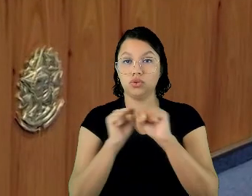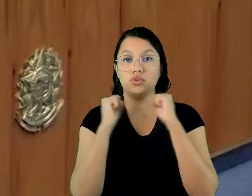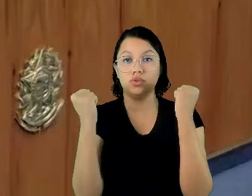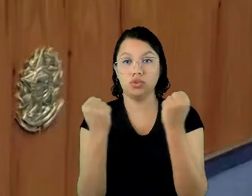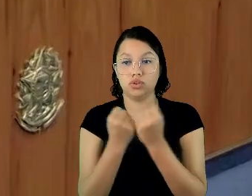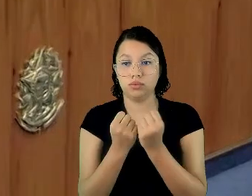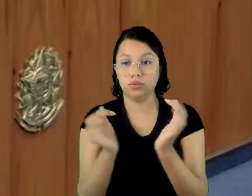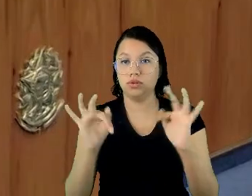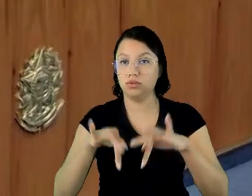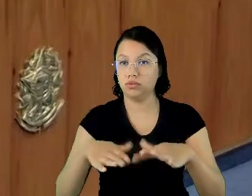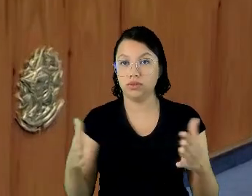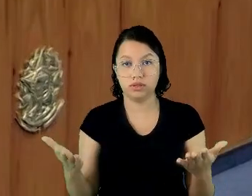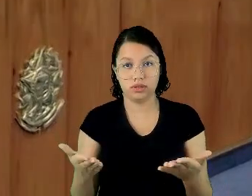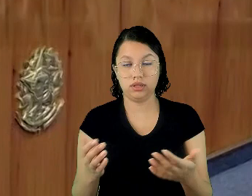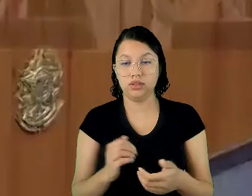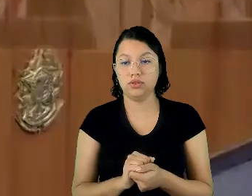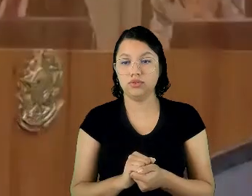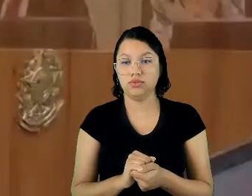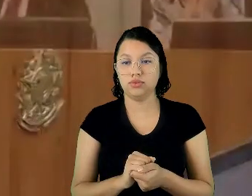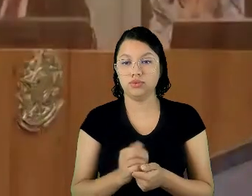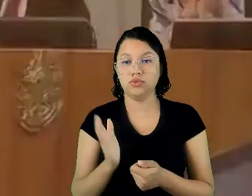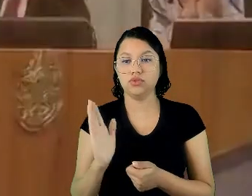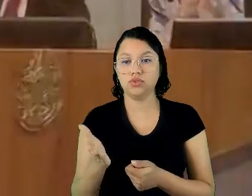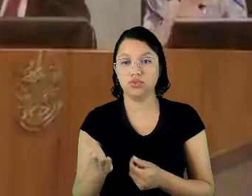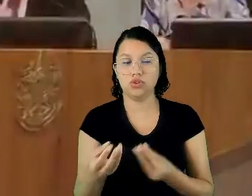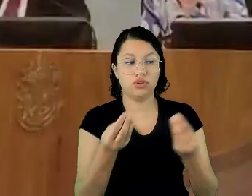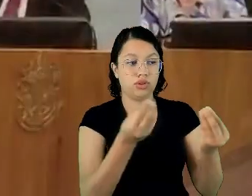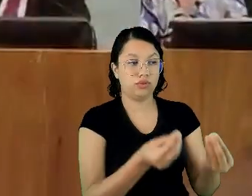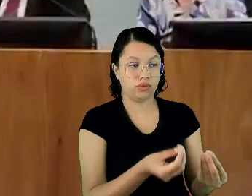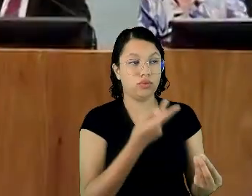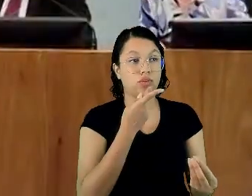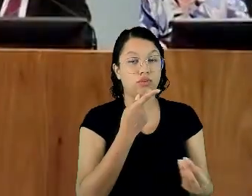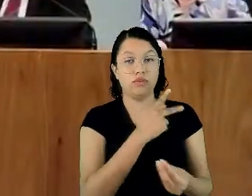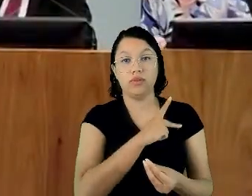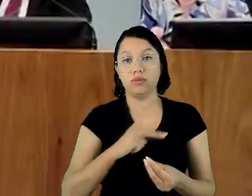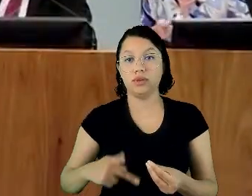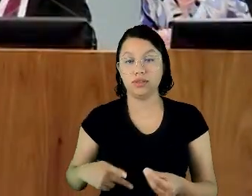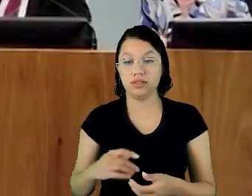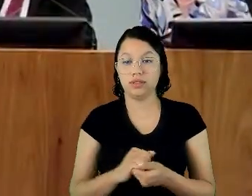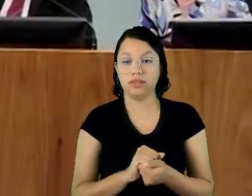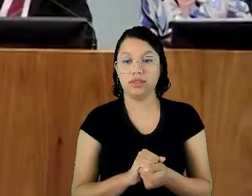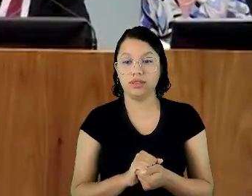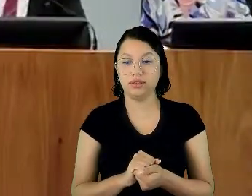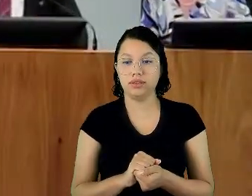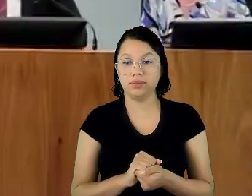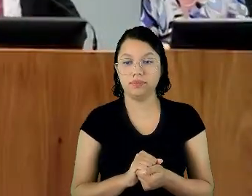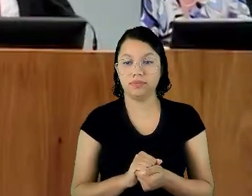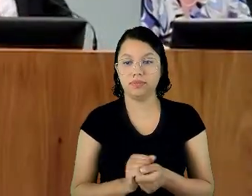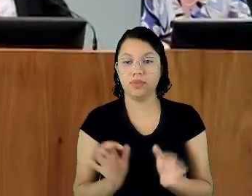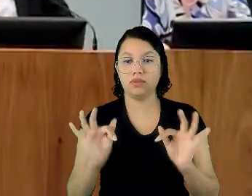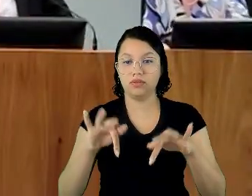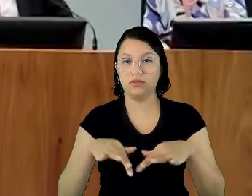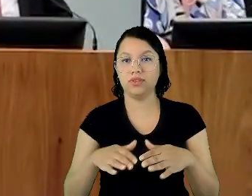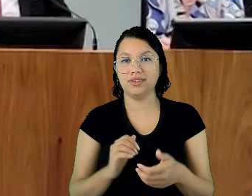devolvo a palavra ao presidente para o seu encerramento. Presidente, obrigado.